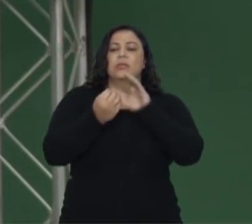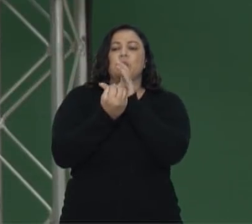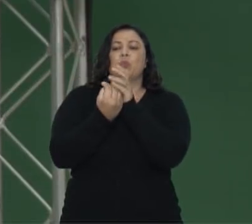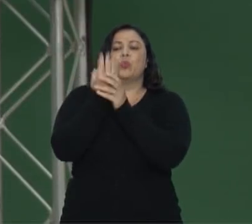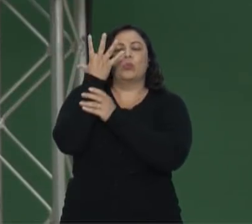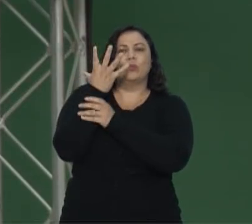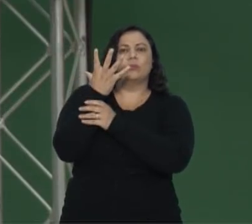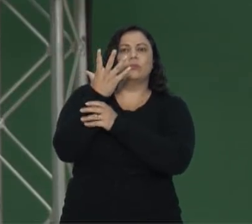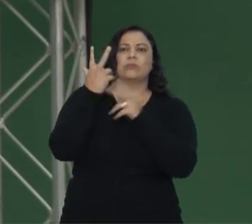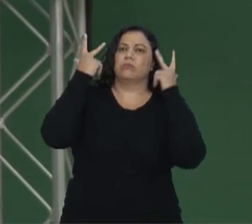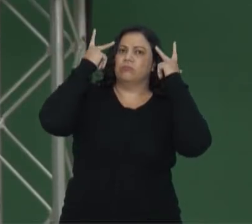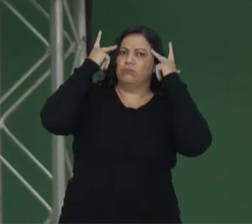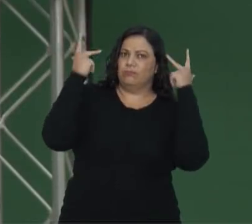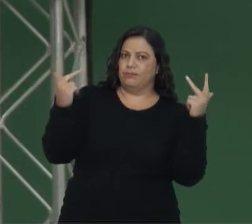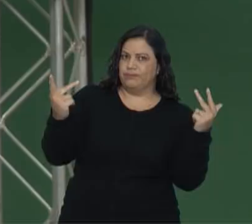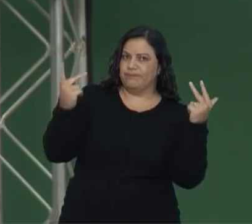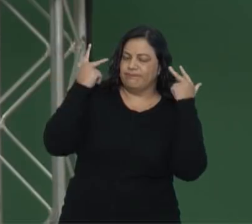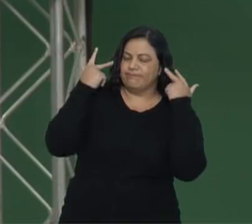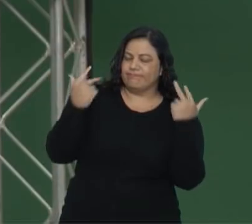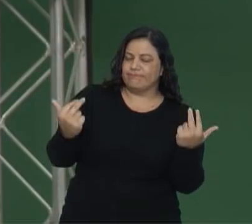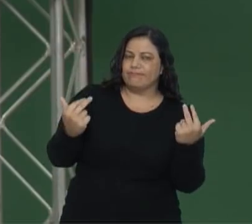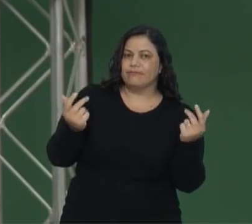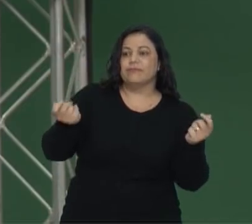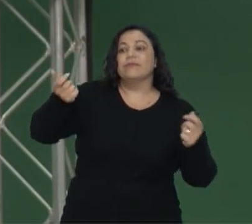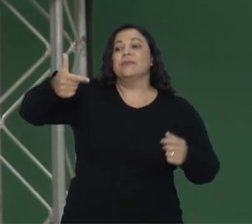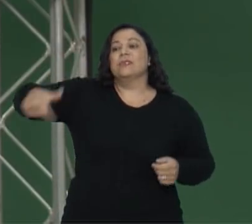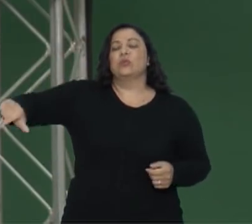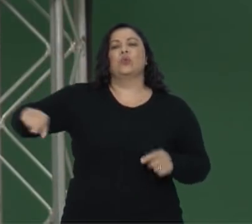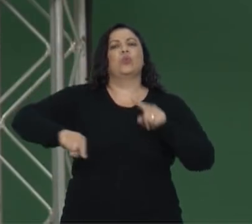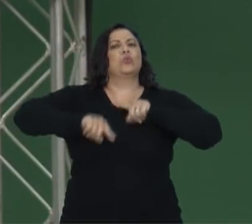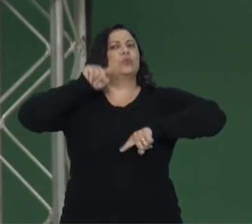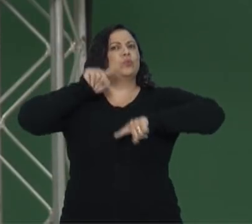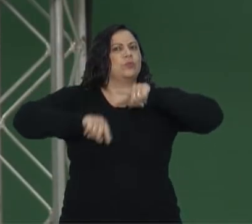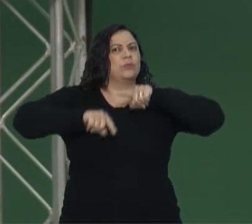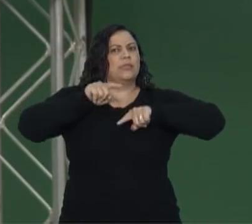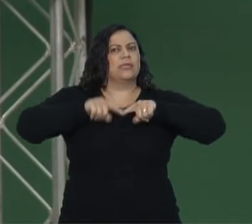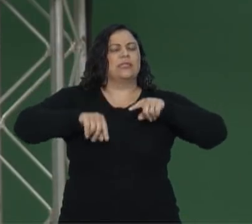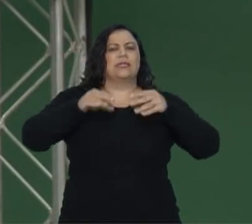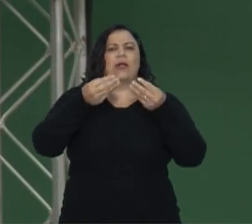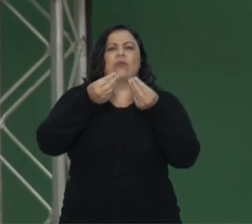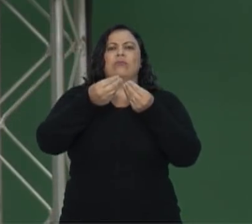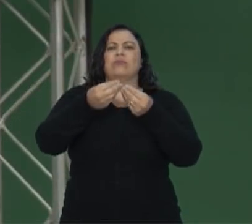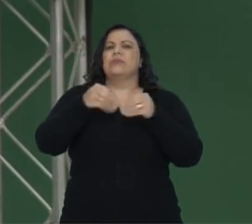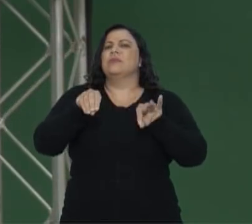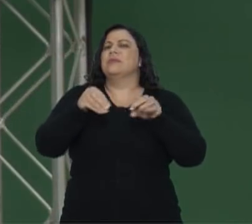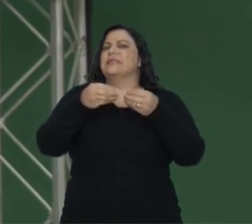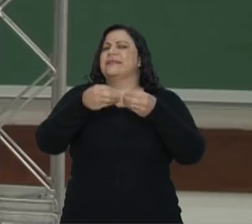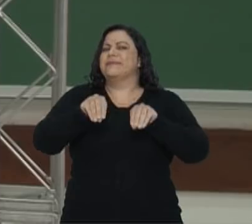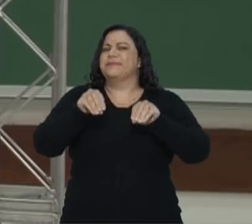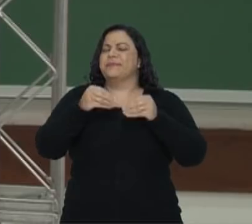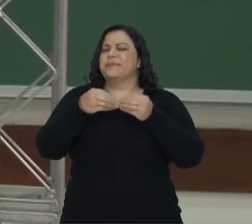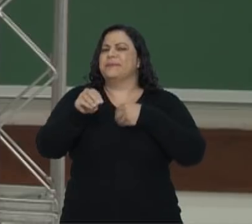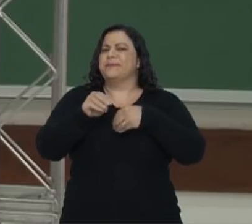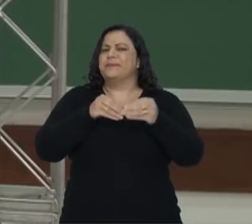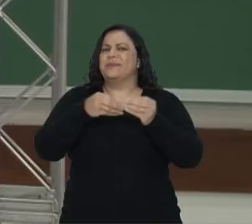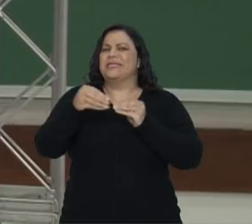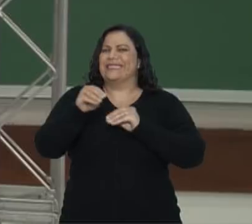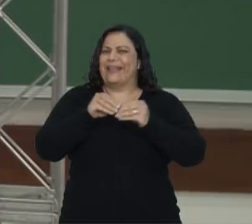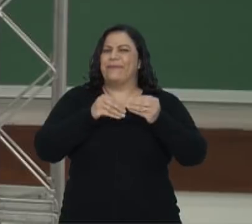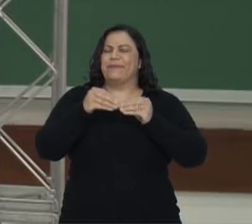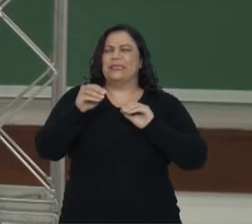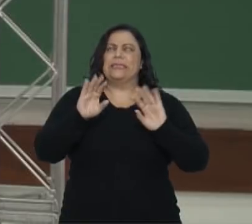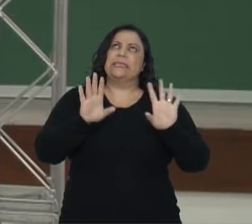origem natural e outros materiais têm origem sintética. Ah, Fabiano, natural eu até tenho